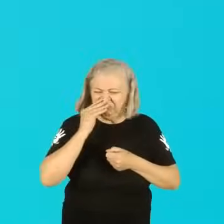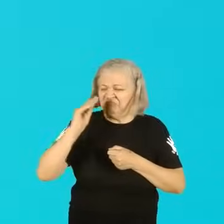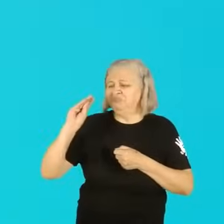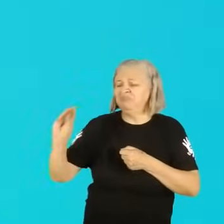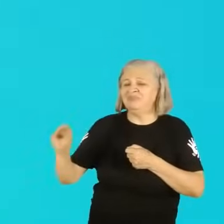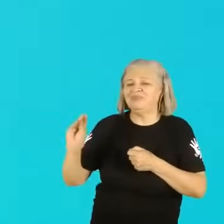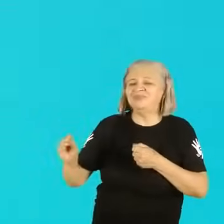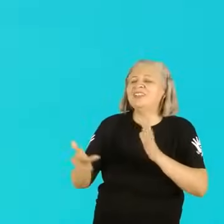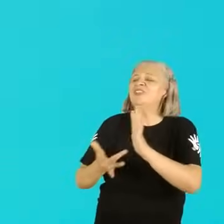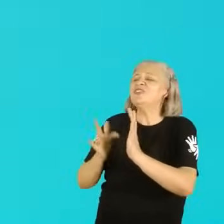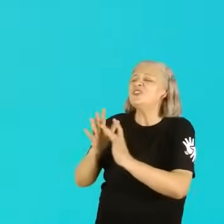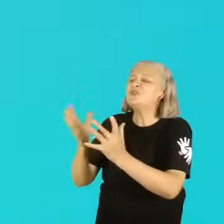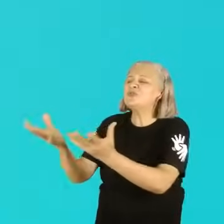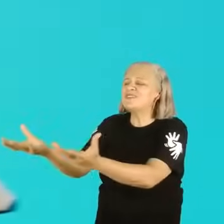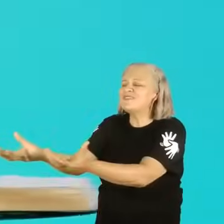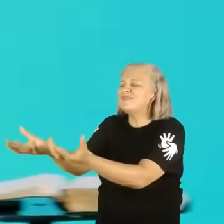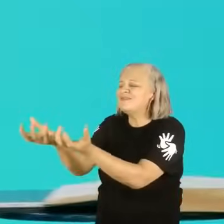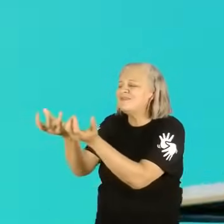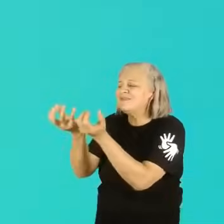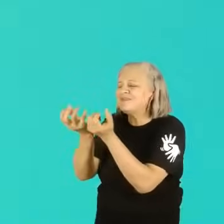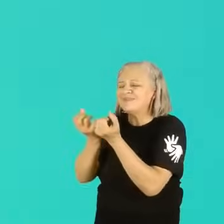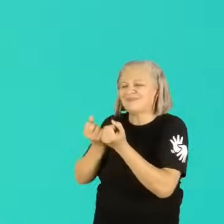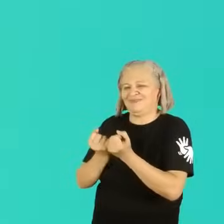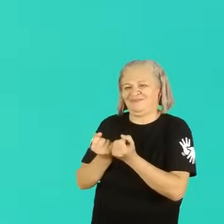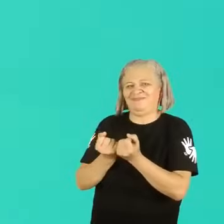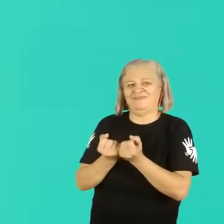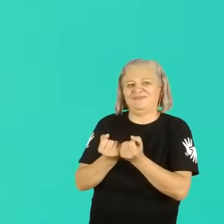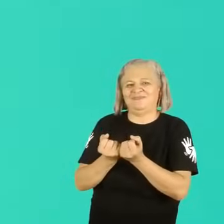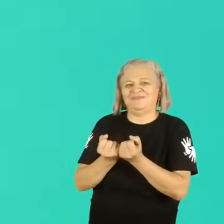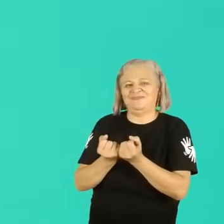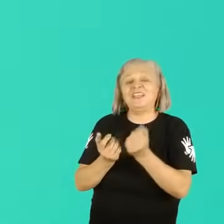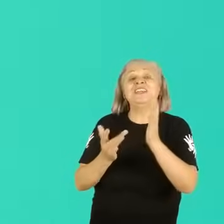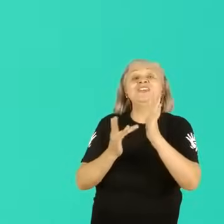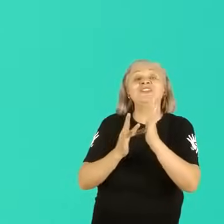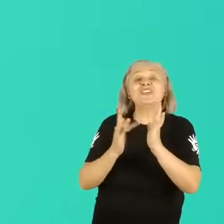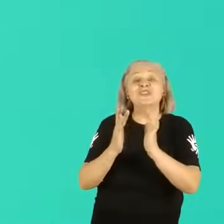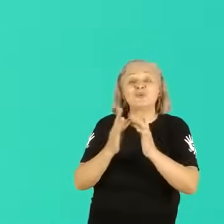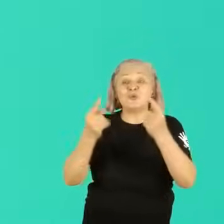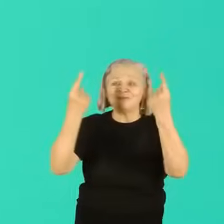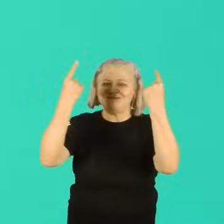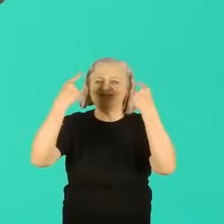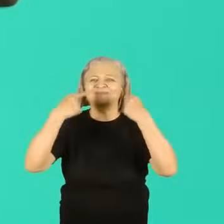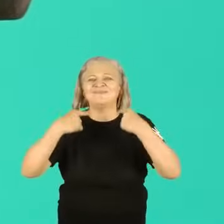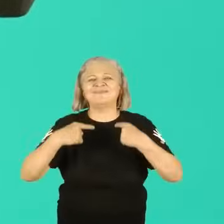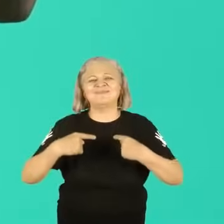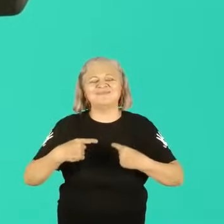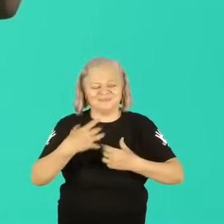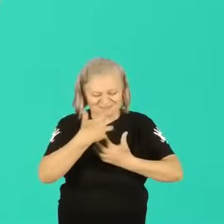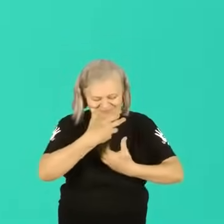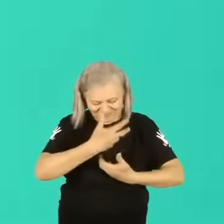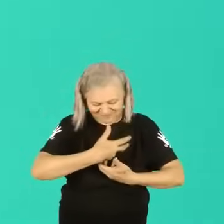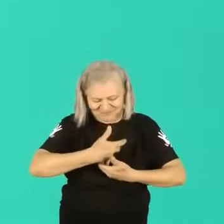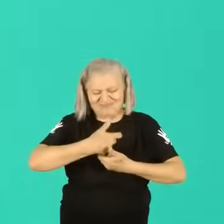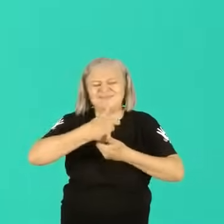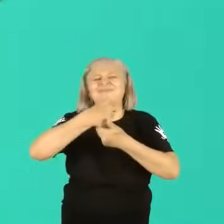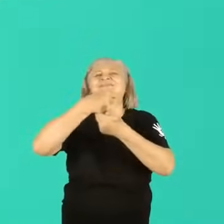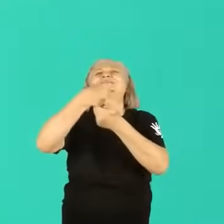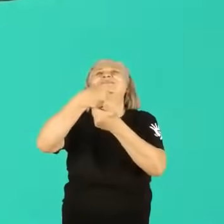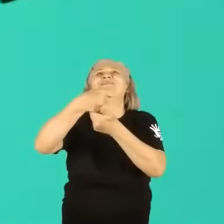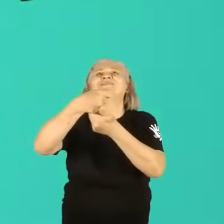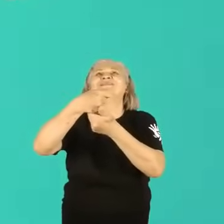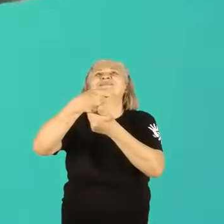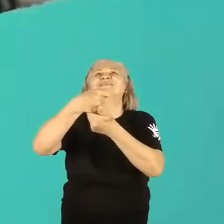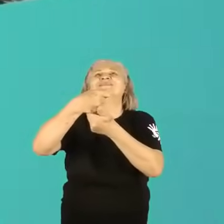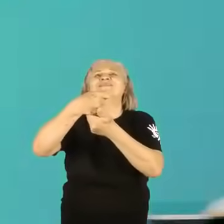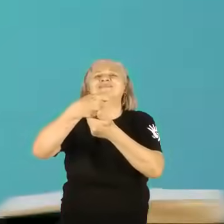Sabe por que eu sei disso? Porque um dia Ele se interessou por mim, um dia Ele se interessou por você. Como diz